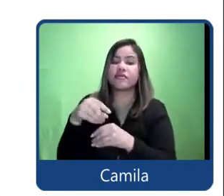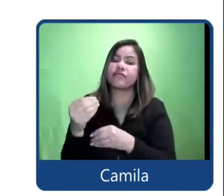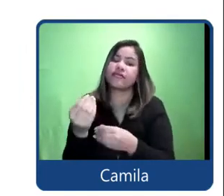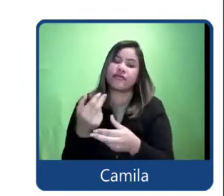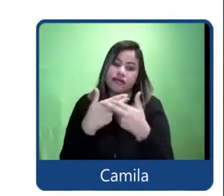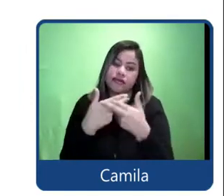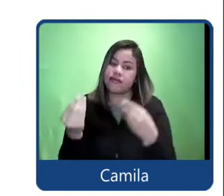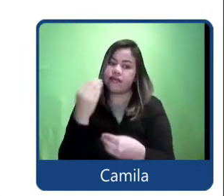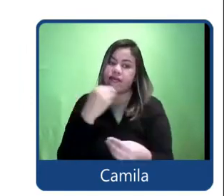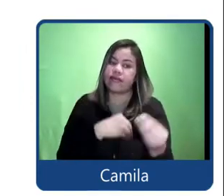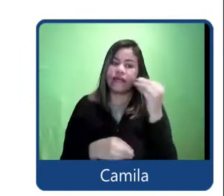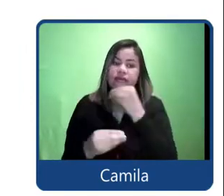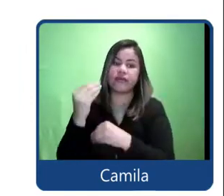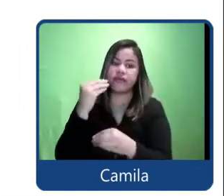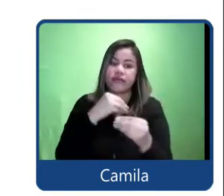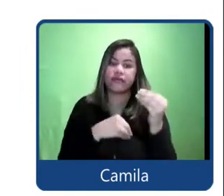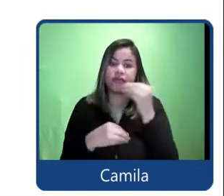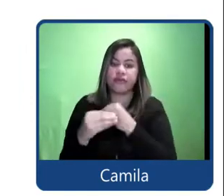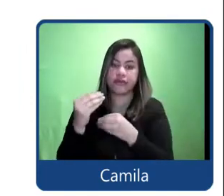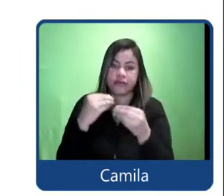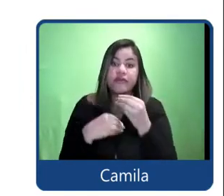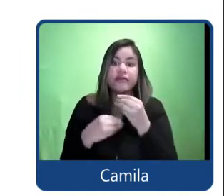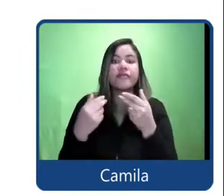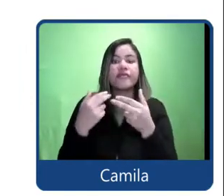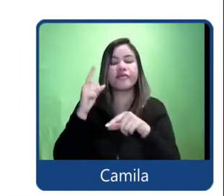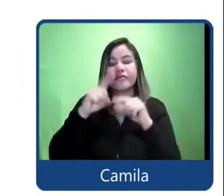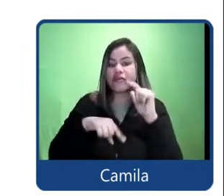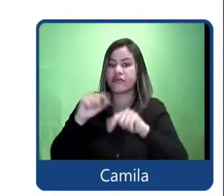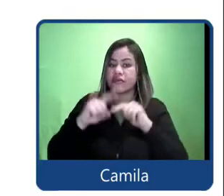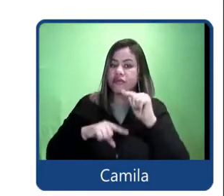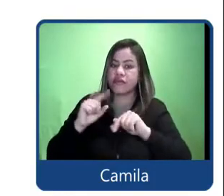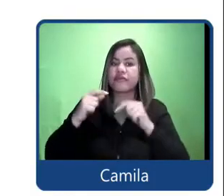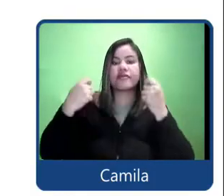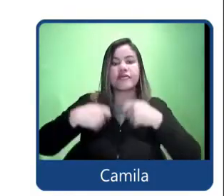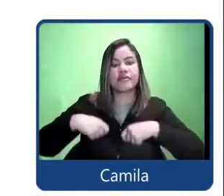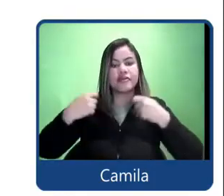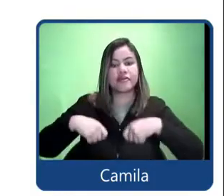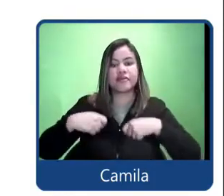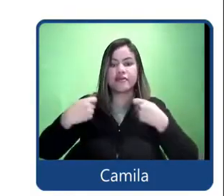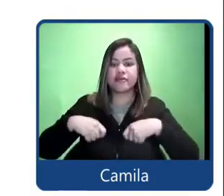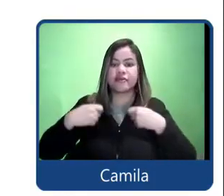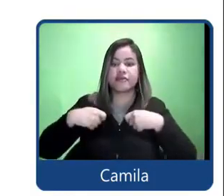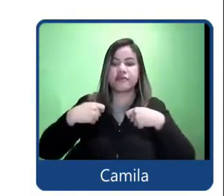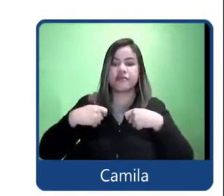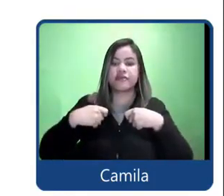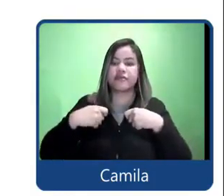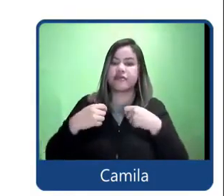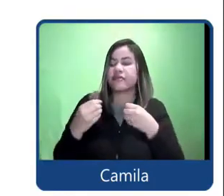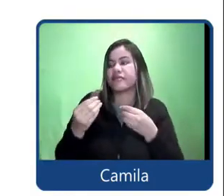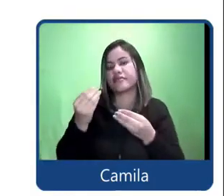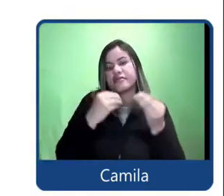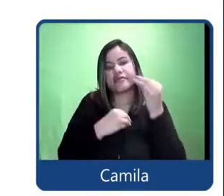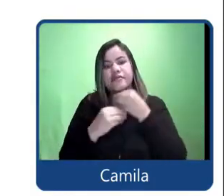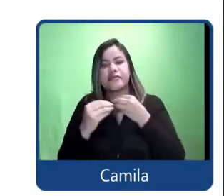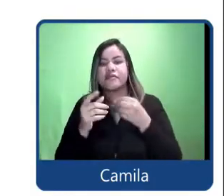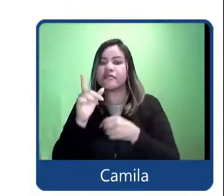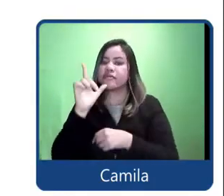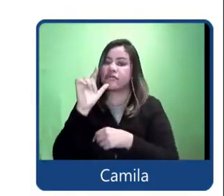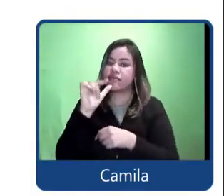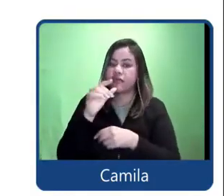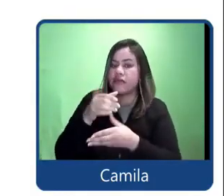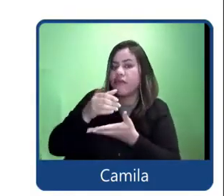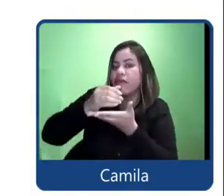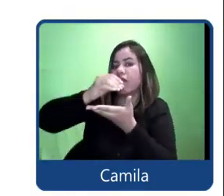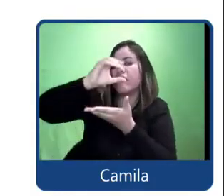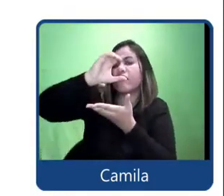eles nos dão os bens, os produtos que a gente precisa para se alimentar, para a água potável,